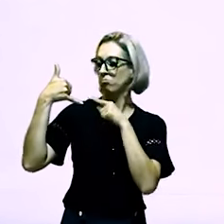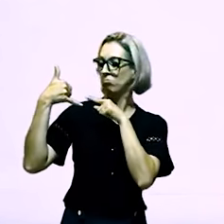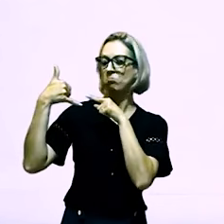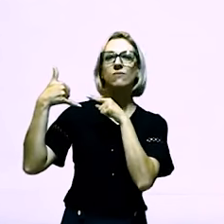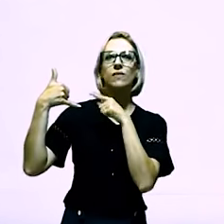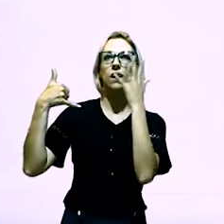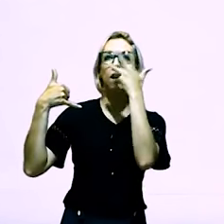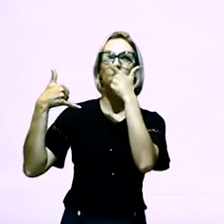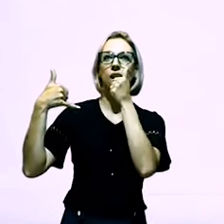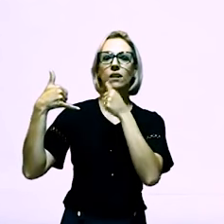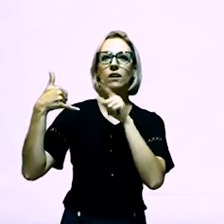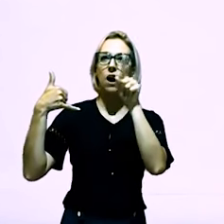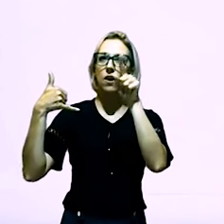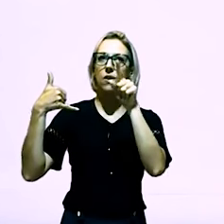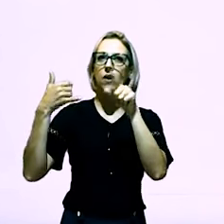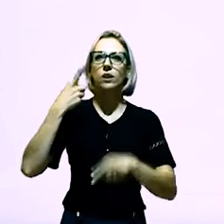Mas a parte que está preta